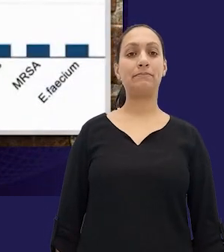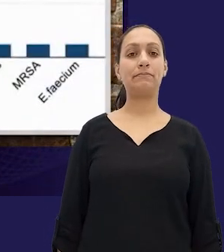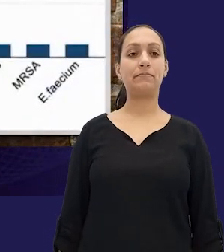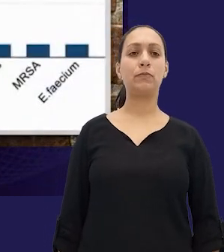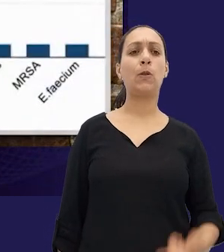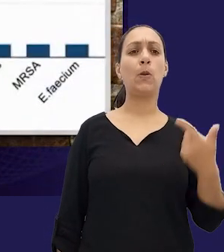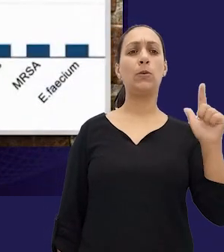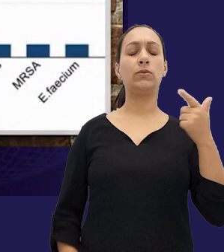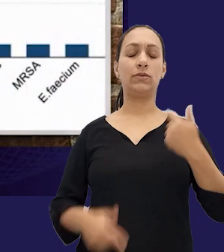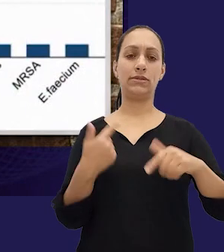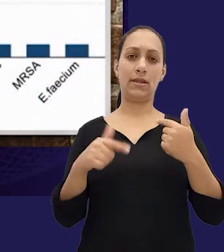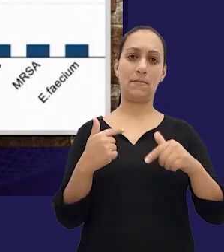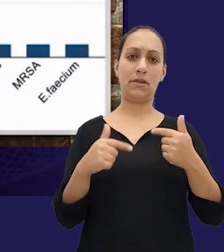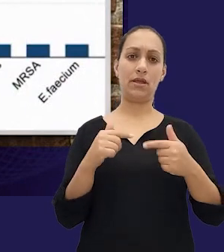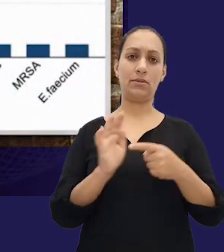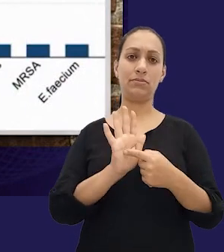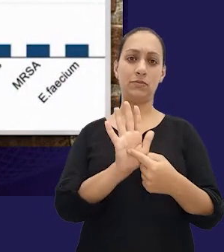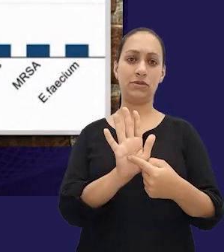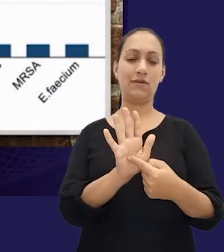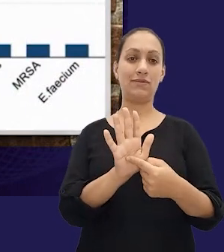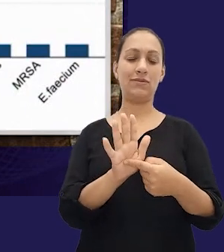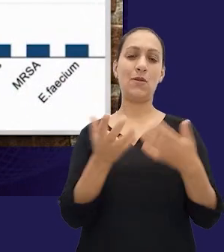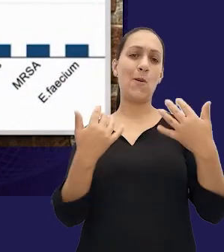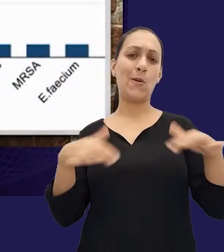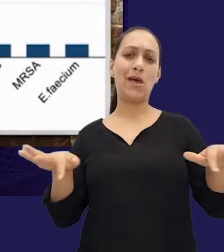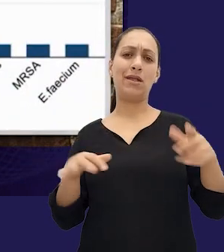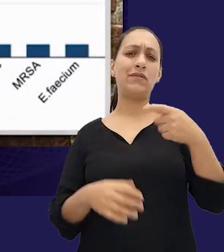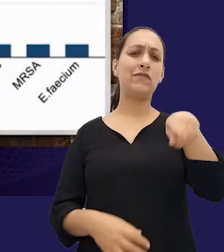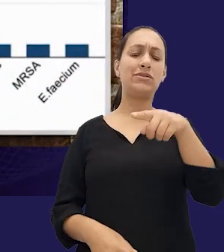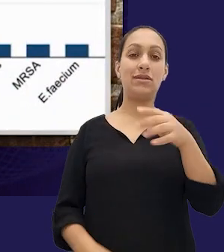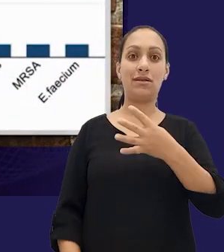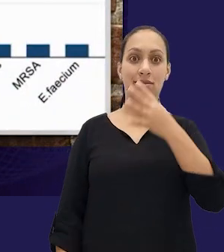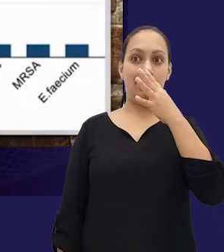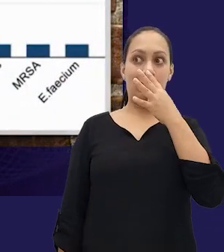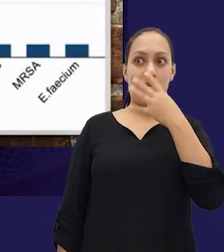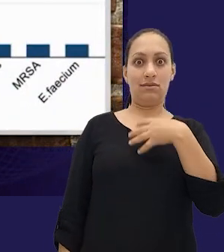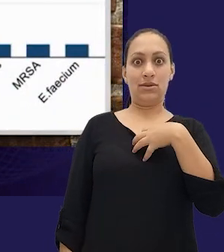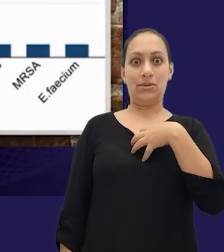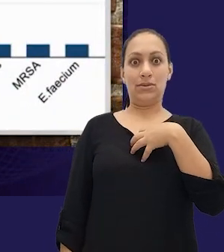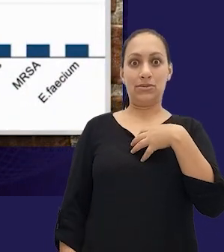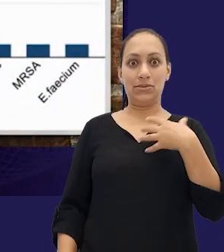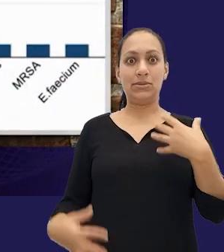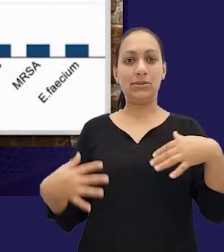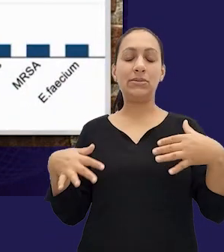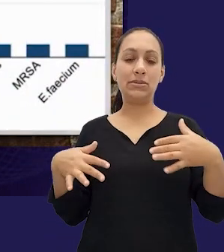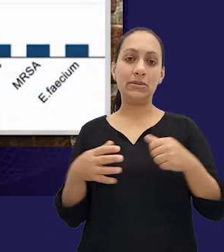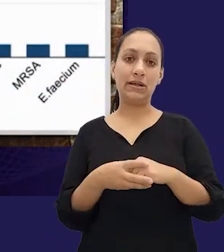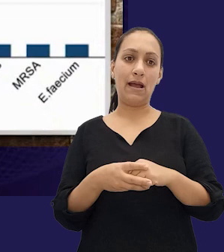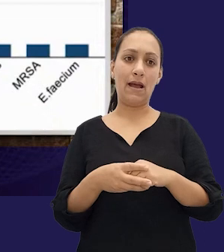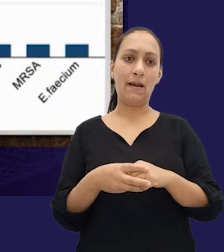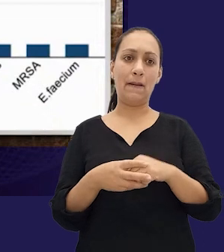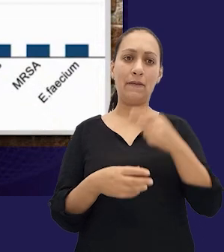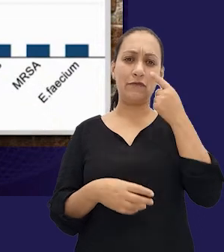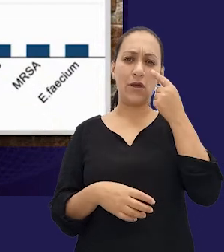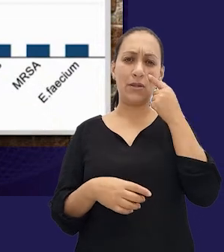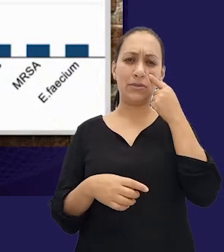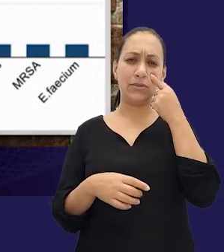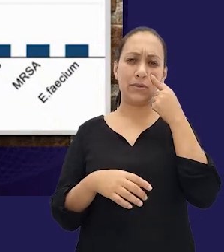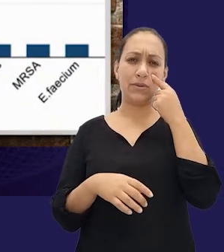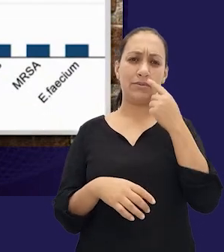Aqui é outro trabalho, tá, gente? Eu não quero que vocês fiquem impressionados aqui ao olhar essa coluna, né? Micoplasma